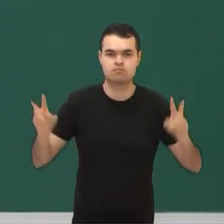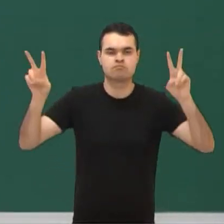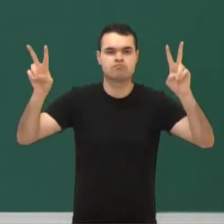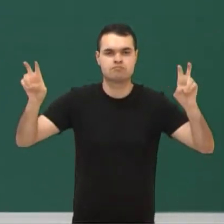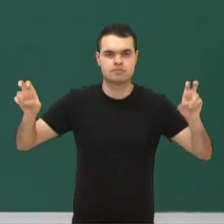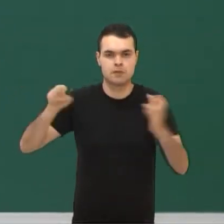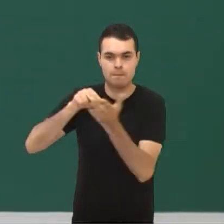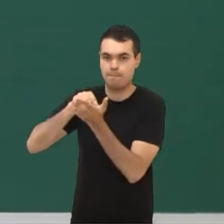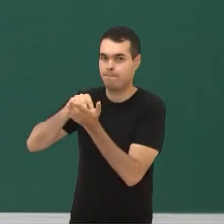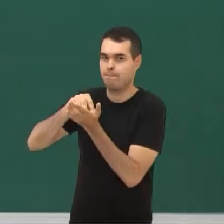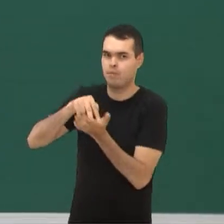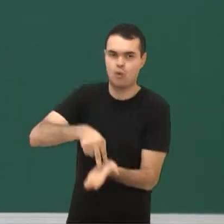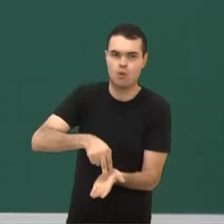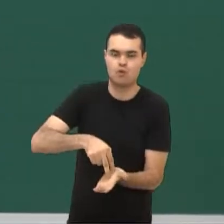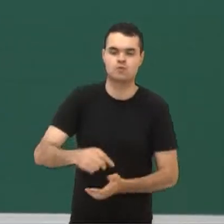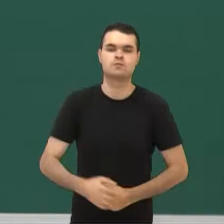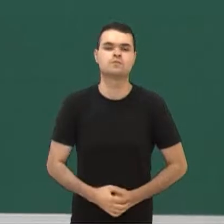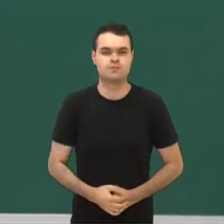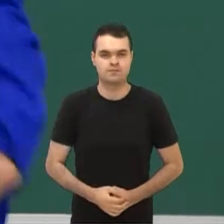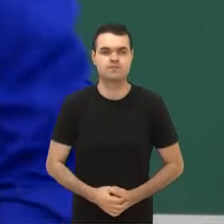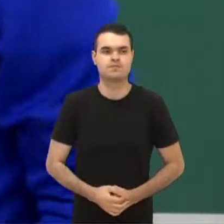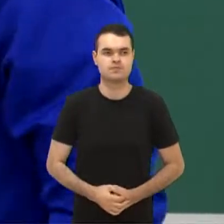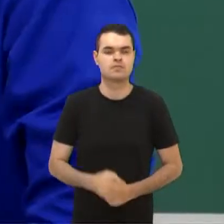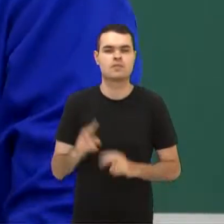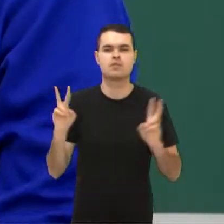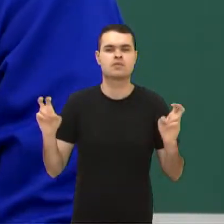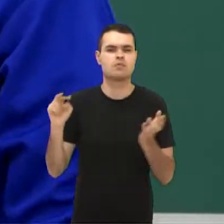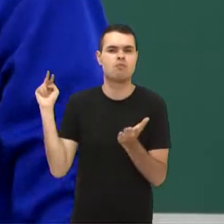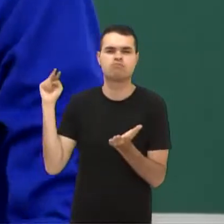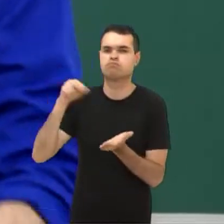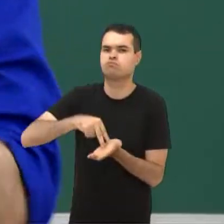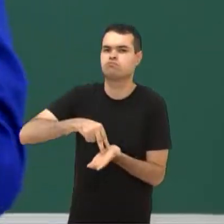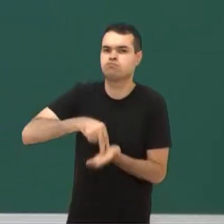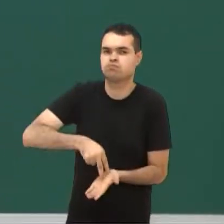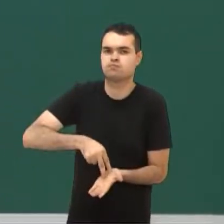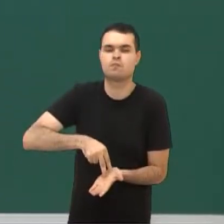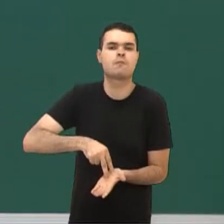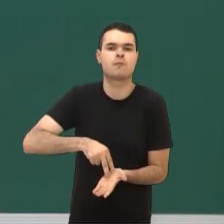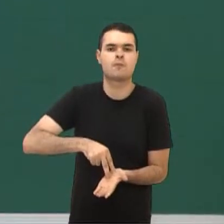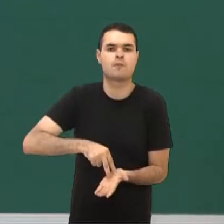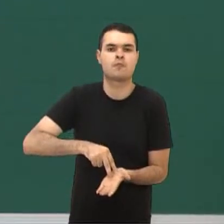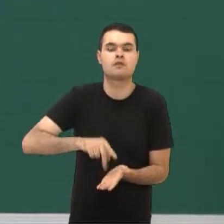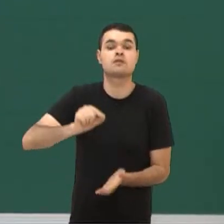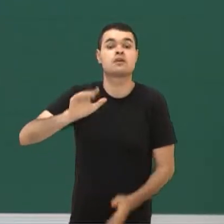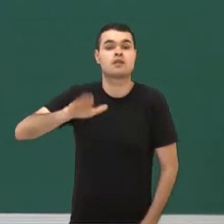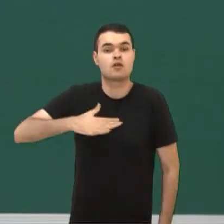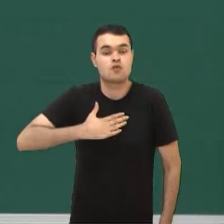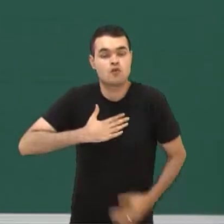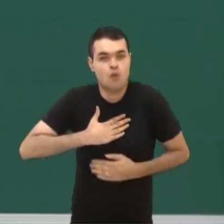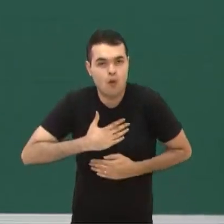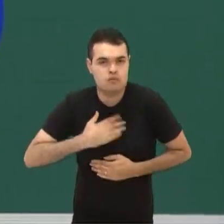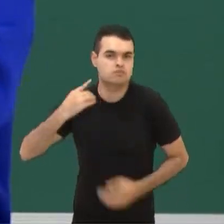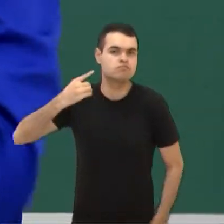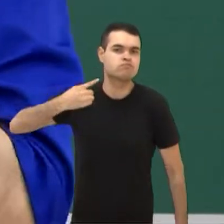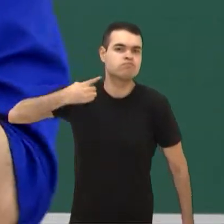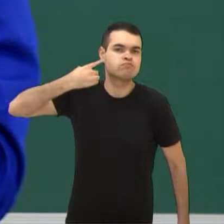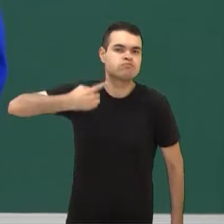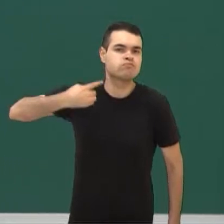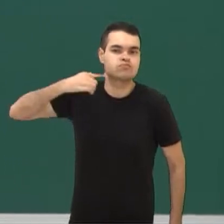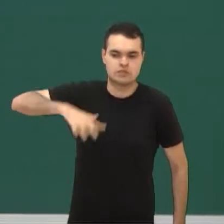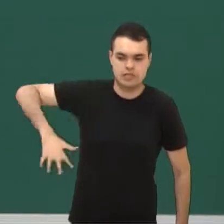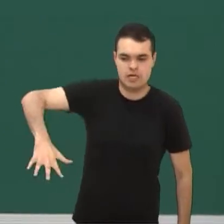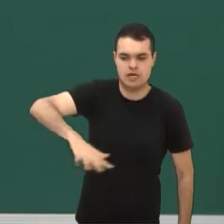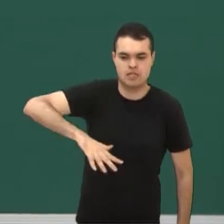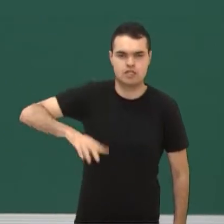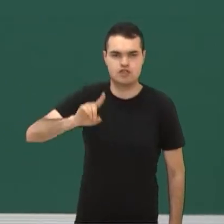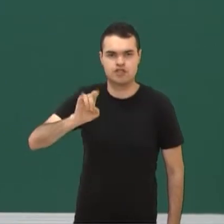do positivismo. O tema do positivismo, né, professor? Quem gosta de direito, o que mais? Verdade. Quem